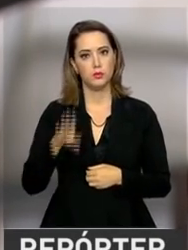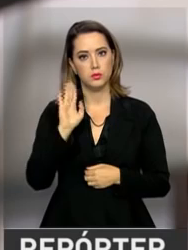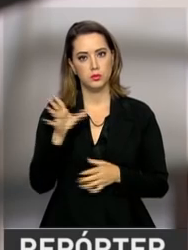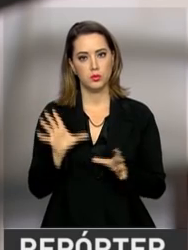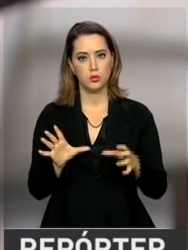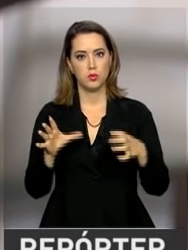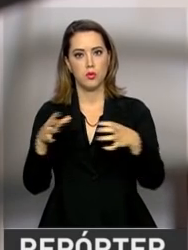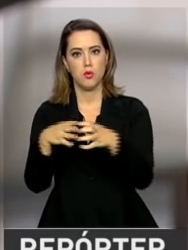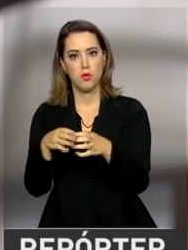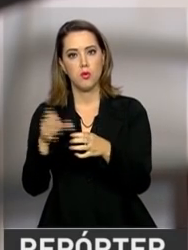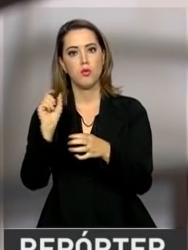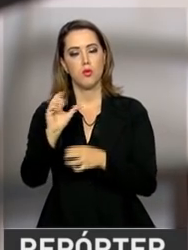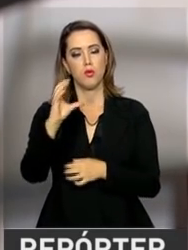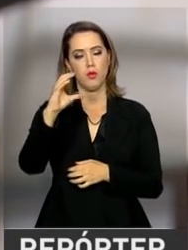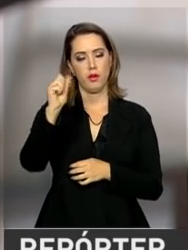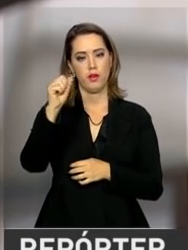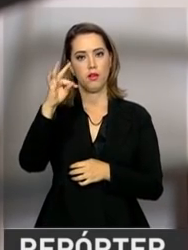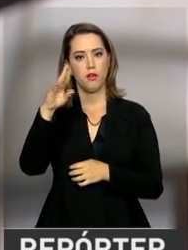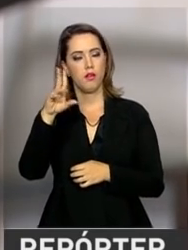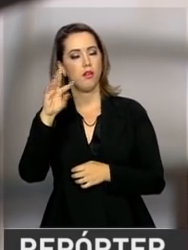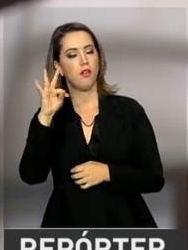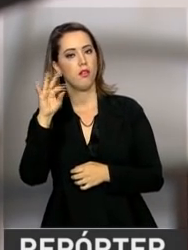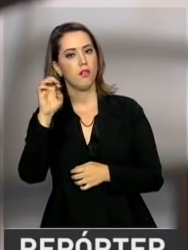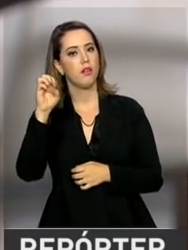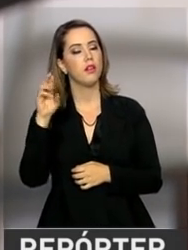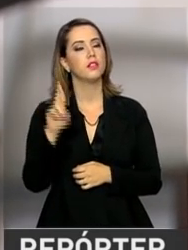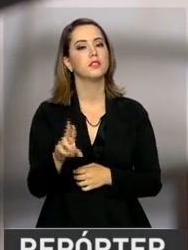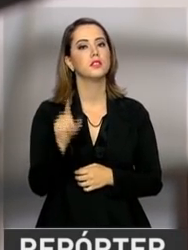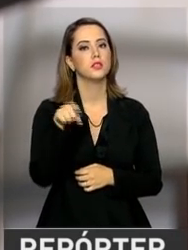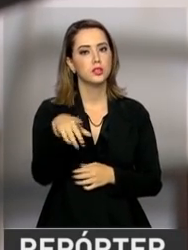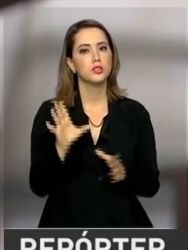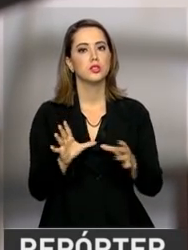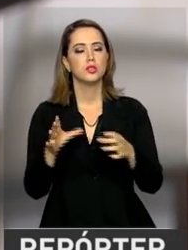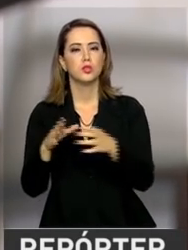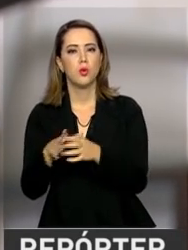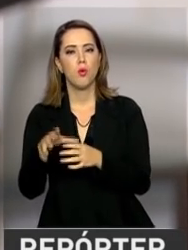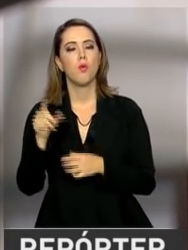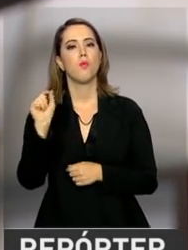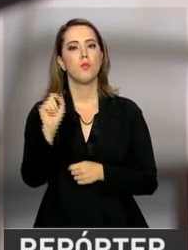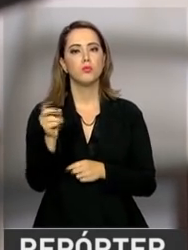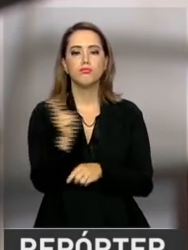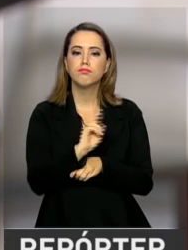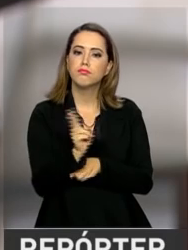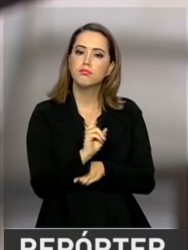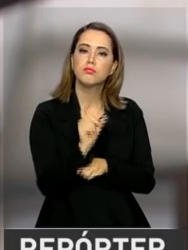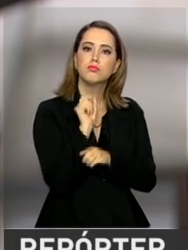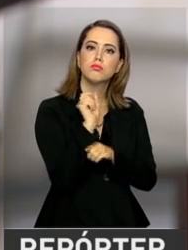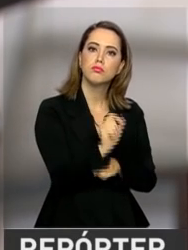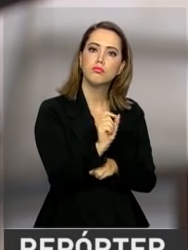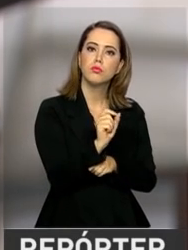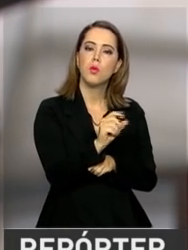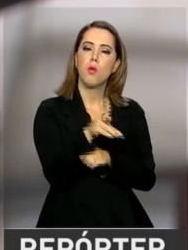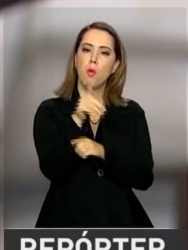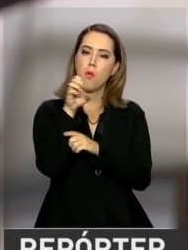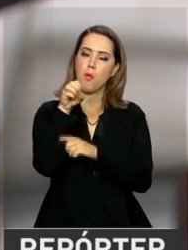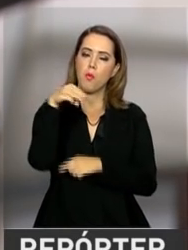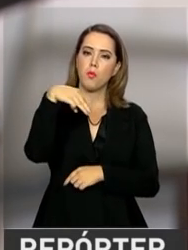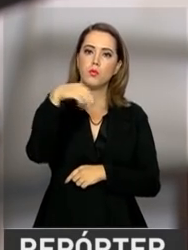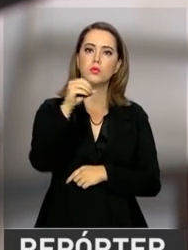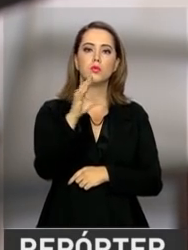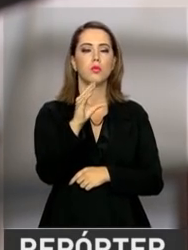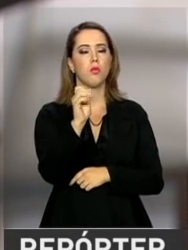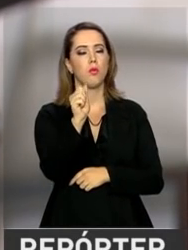criado pela Fundação Carter do ex-presidente Dimy Carter, que fiscaliza a eficácia da Carta Democrática